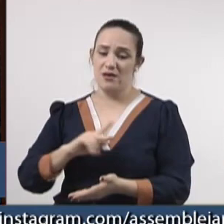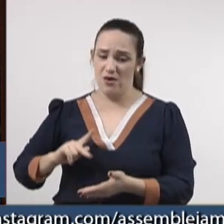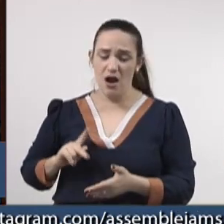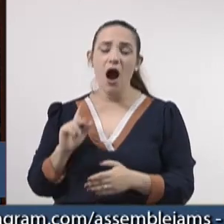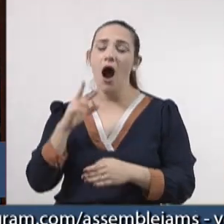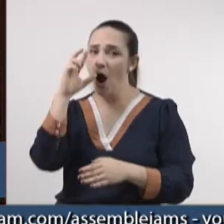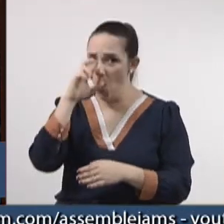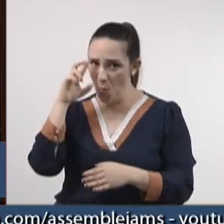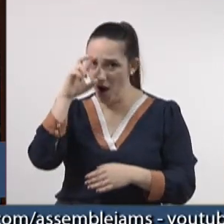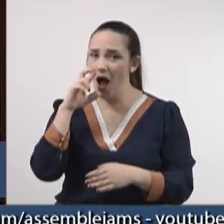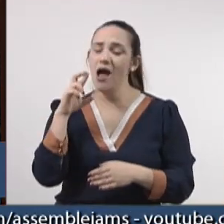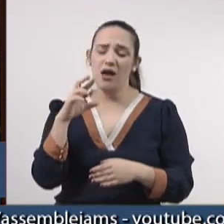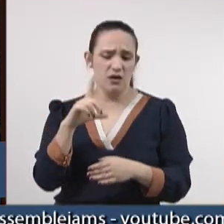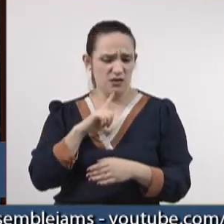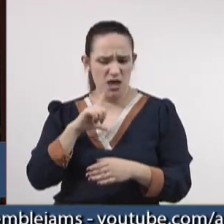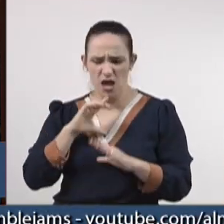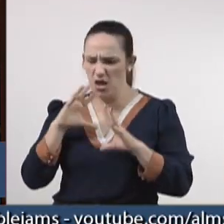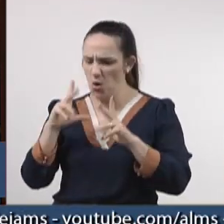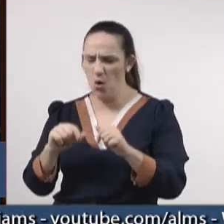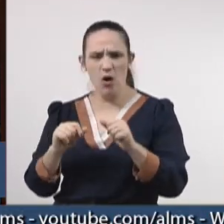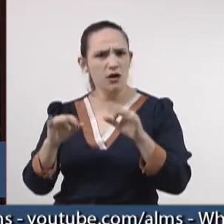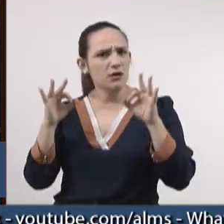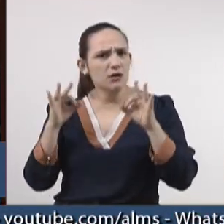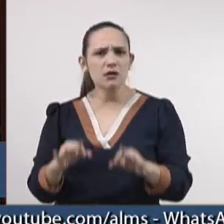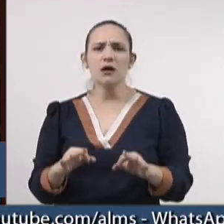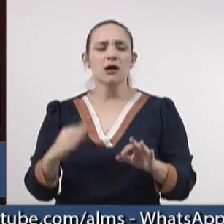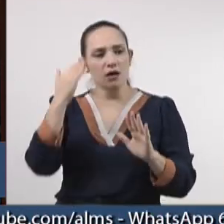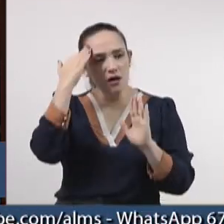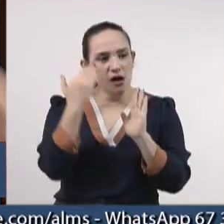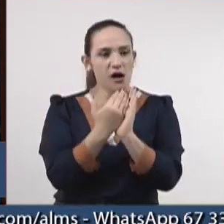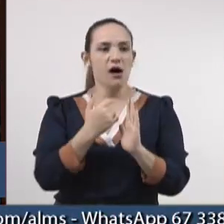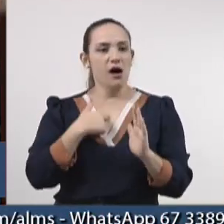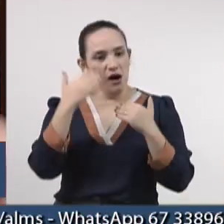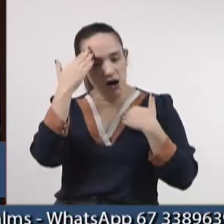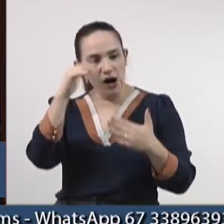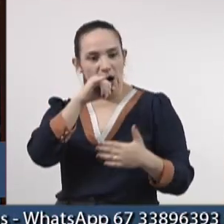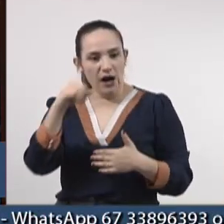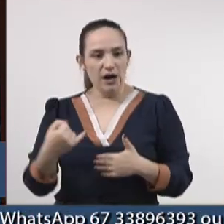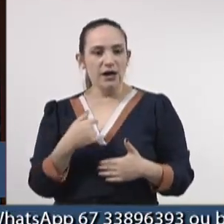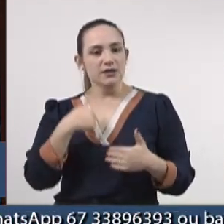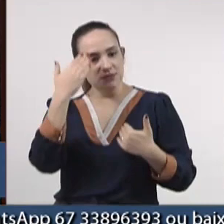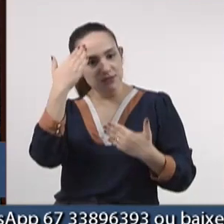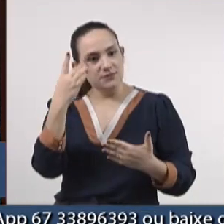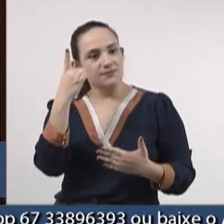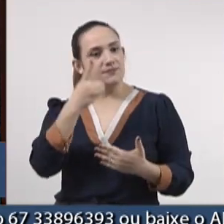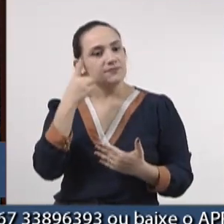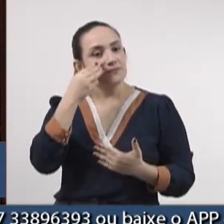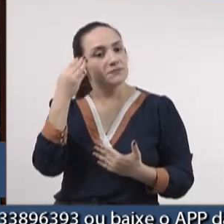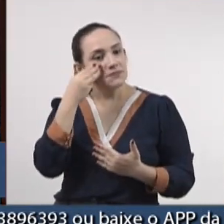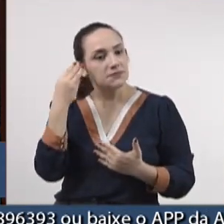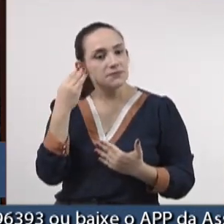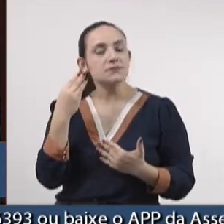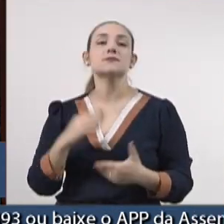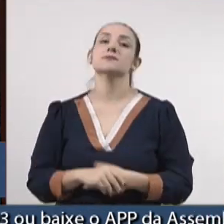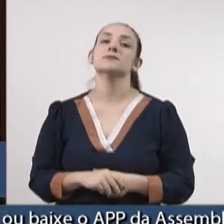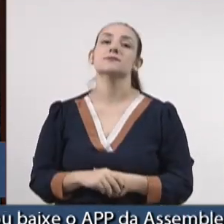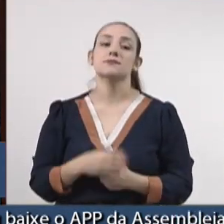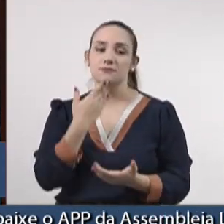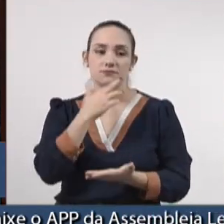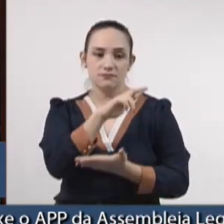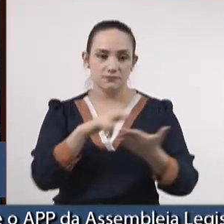Público então senhores eu agradeço aqui a oportunidade deputada Mara caseiro que fez aí a requisição